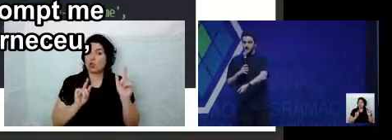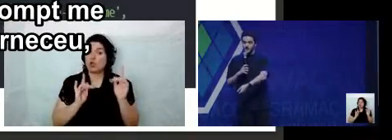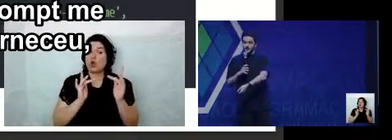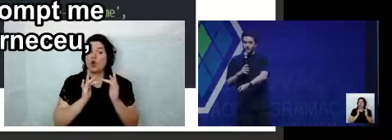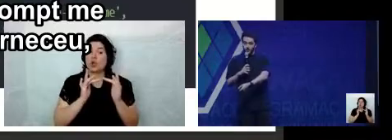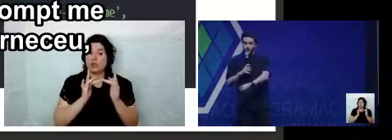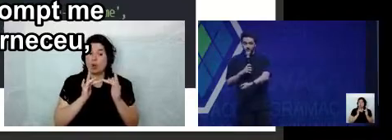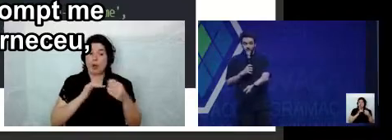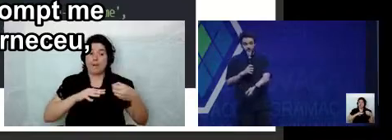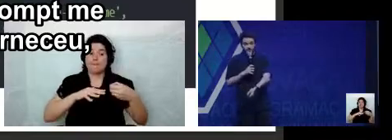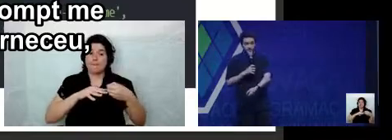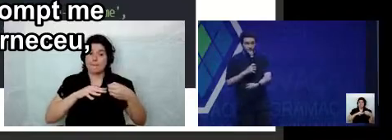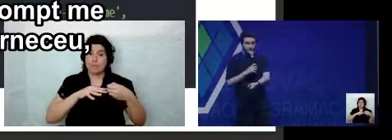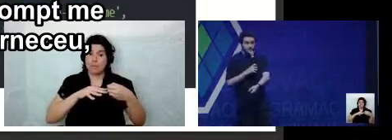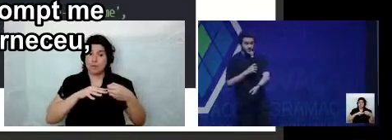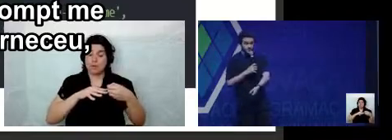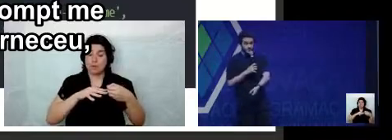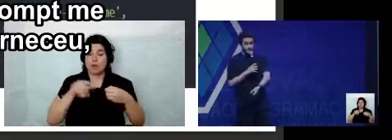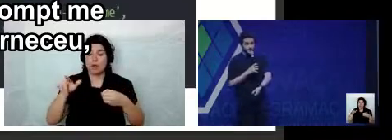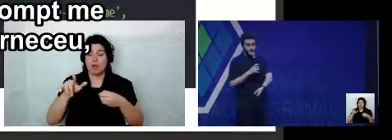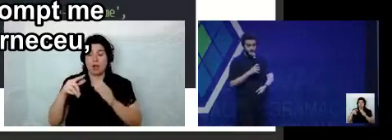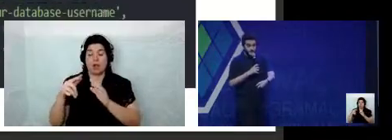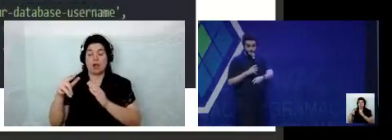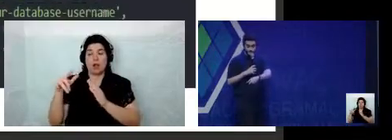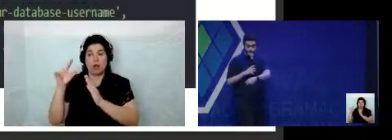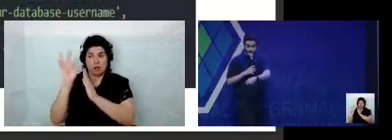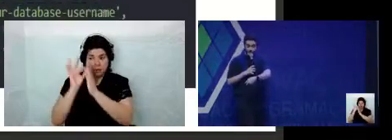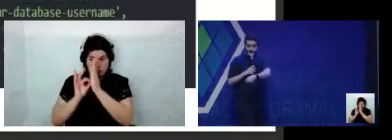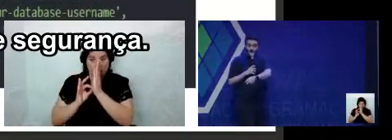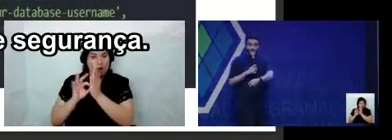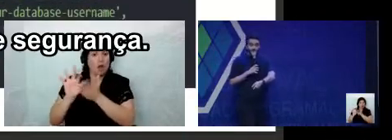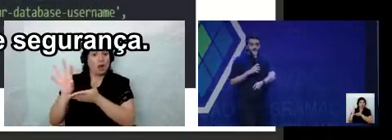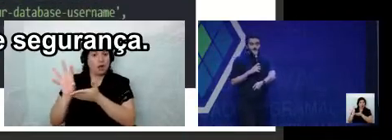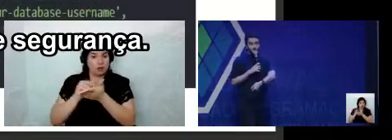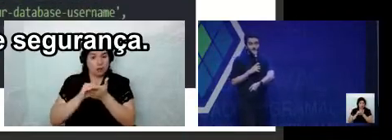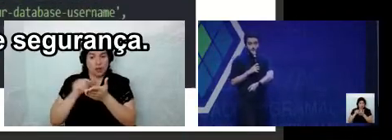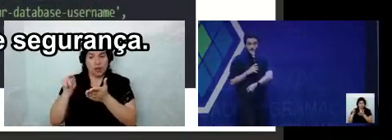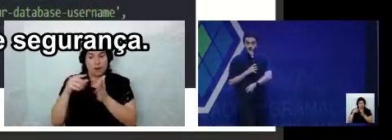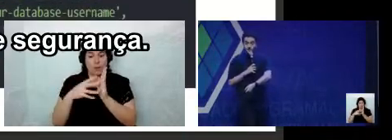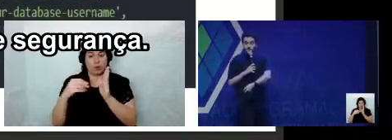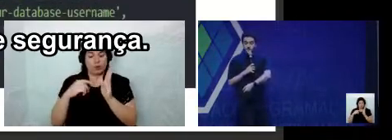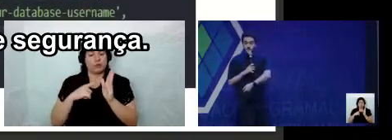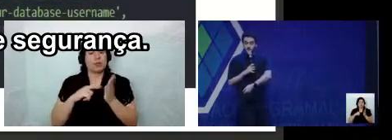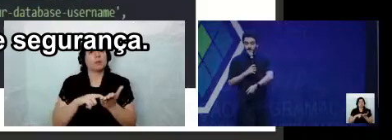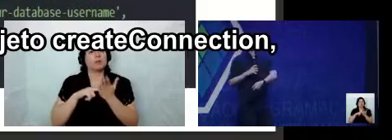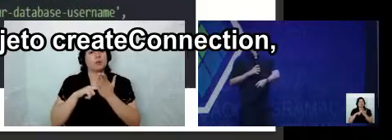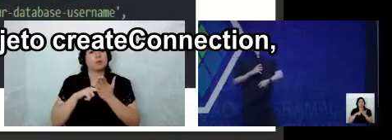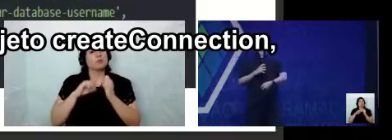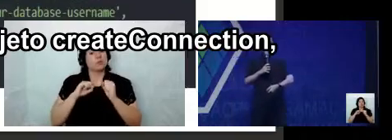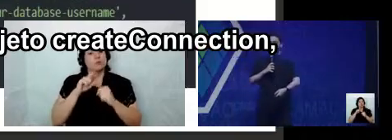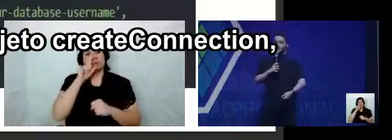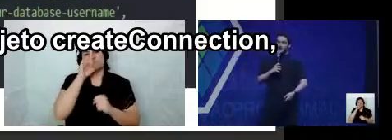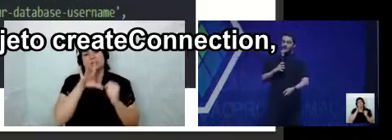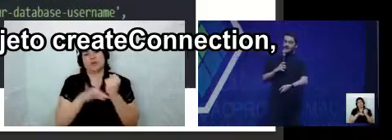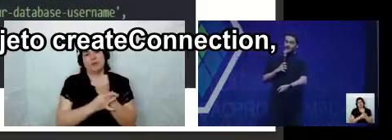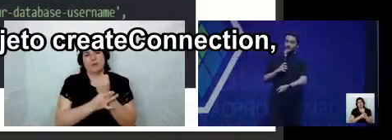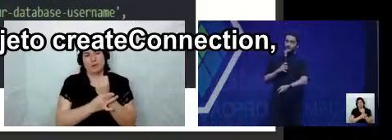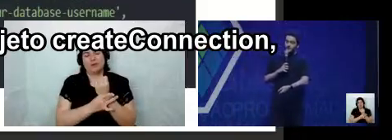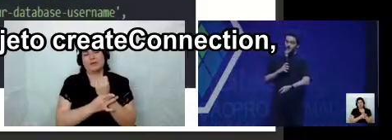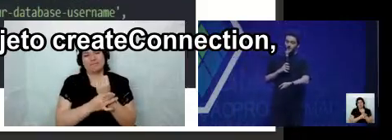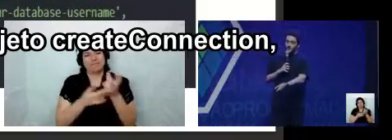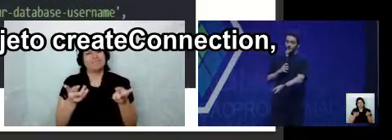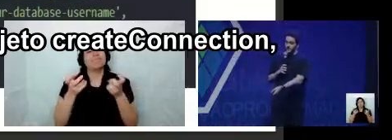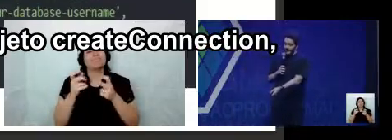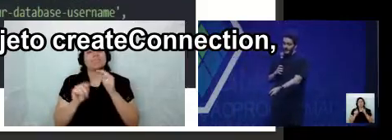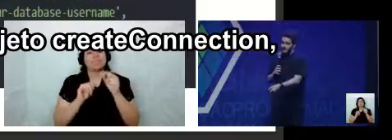que o prompt me forneceu, que o agente me forneceu, ele também apresenta um risco de segurança. Então, a gente pode ver ali que dentro